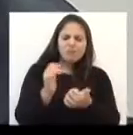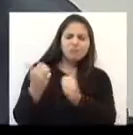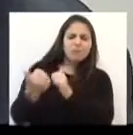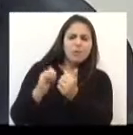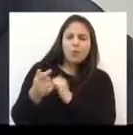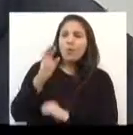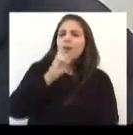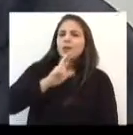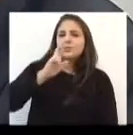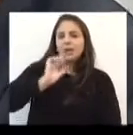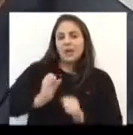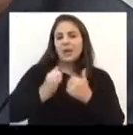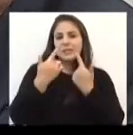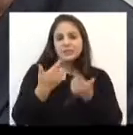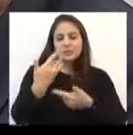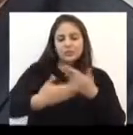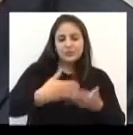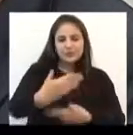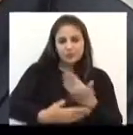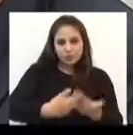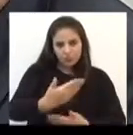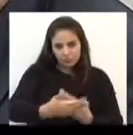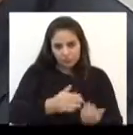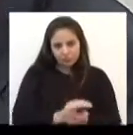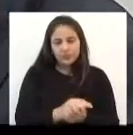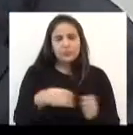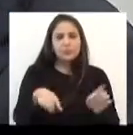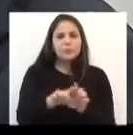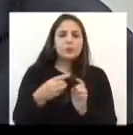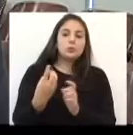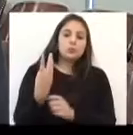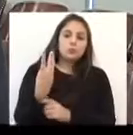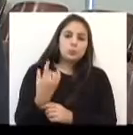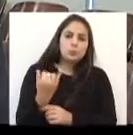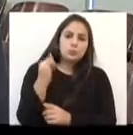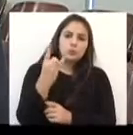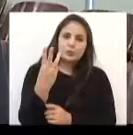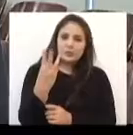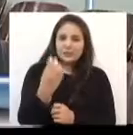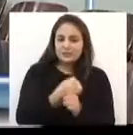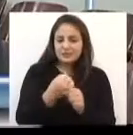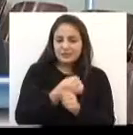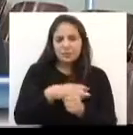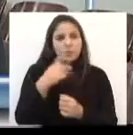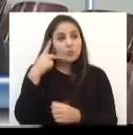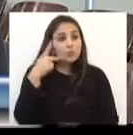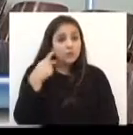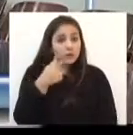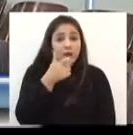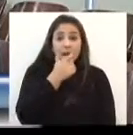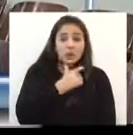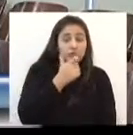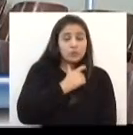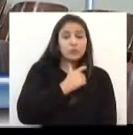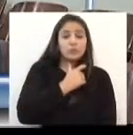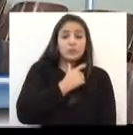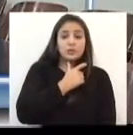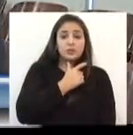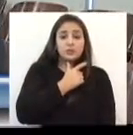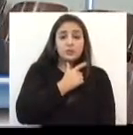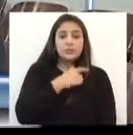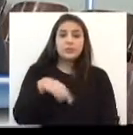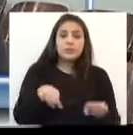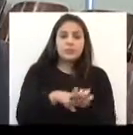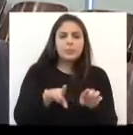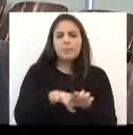resultado das ações desenvolvidas pela frente nos últimos 3 anos. Os vereadores acharam por bem nos reconduzir por mais